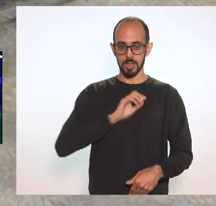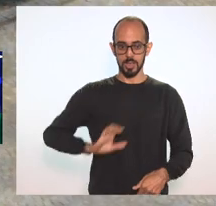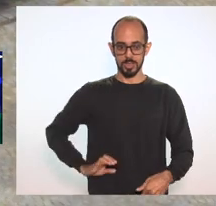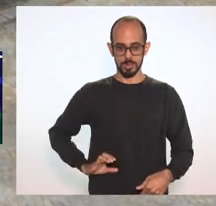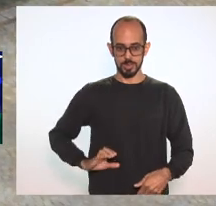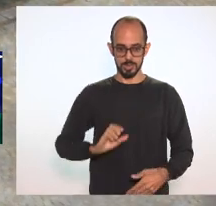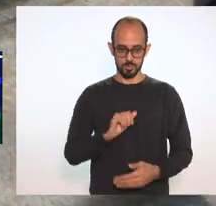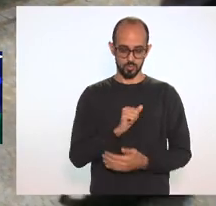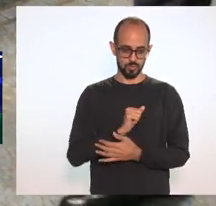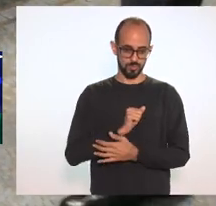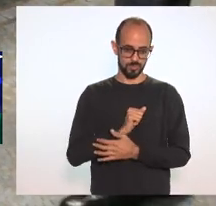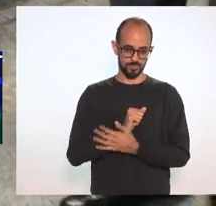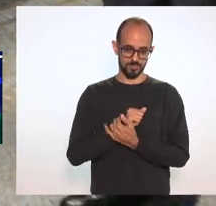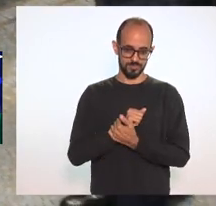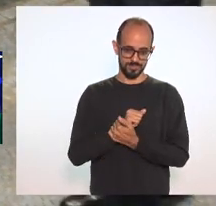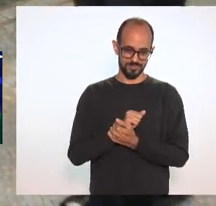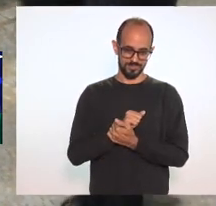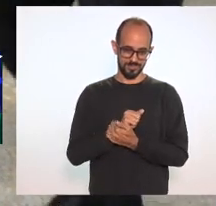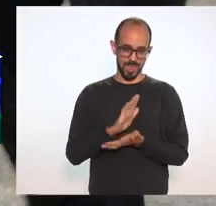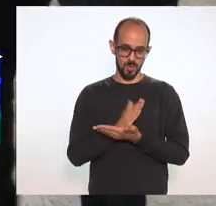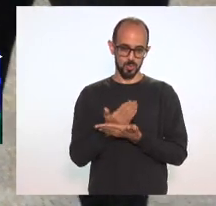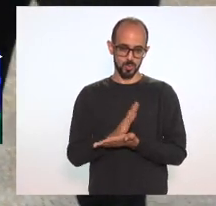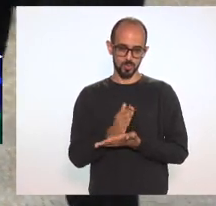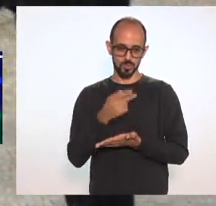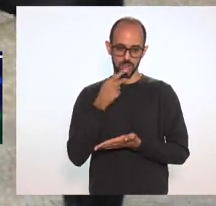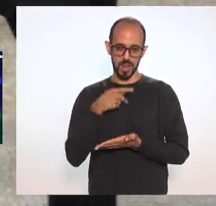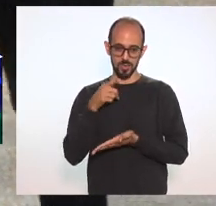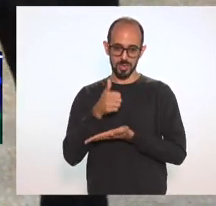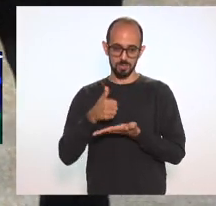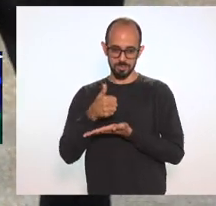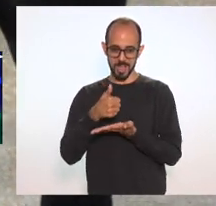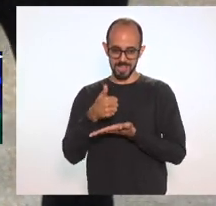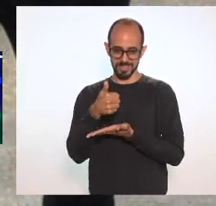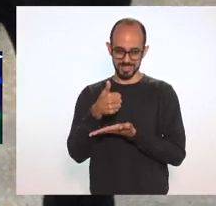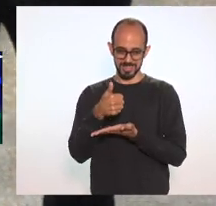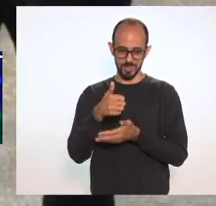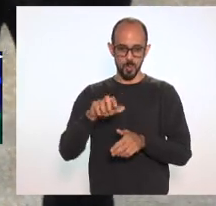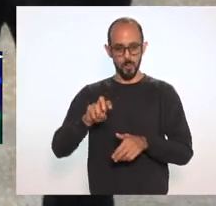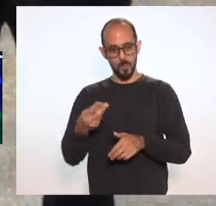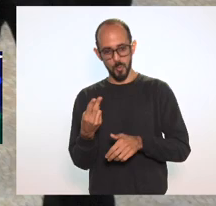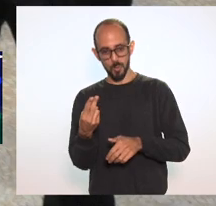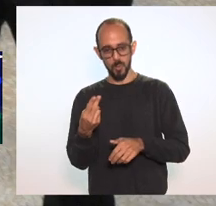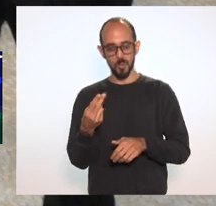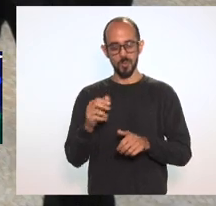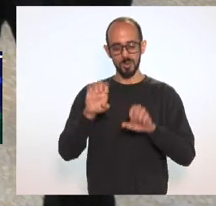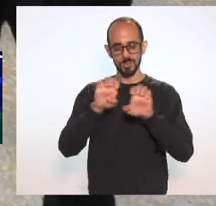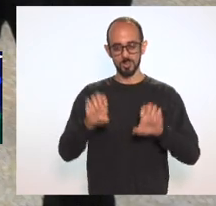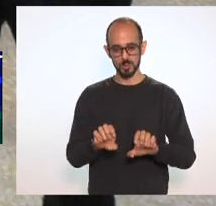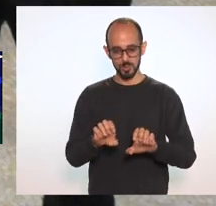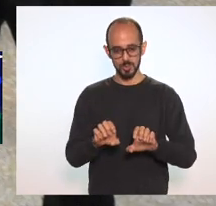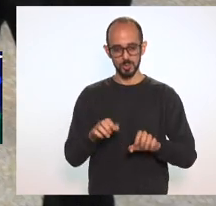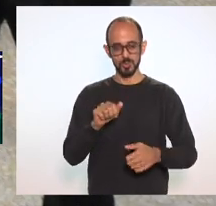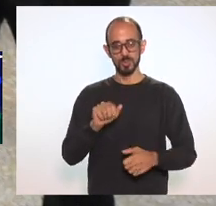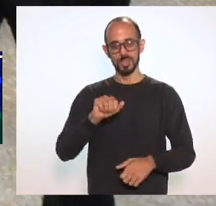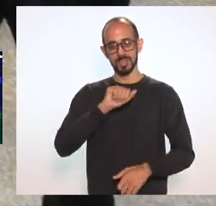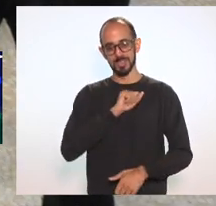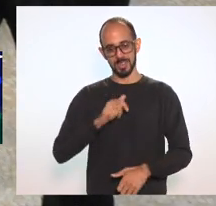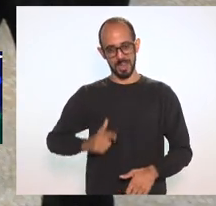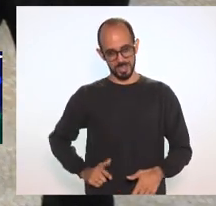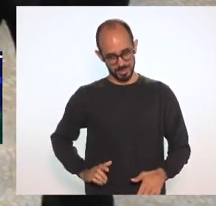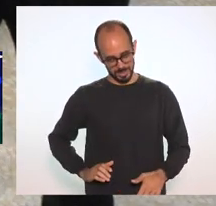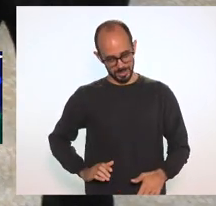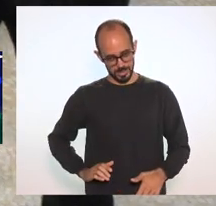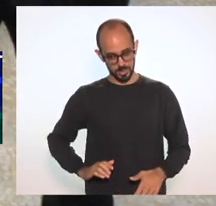base Siciliano o outro chama de André alicerce Siciliano mas eu acho que cinco minutos